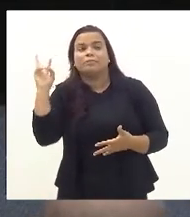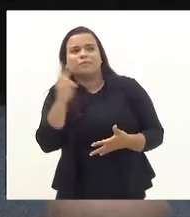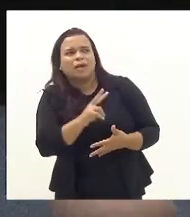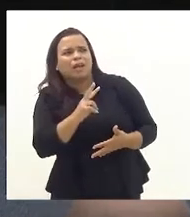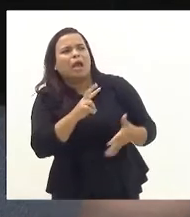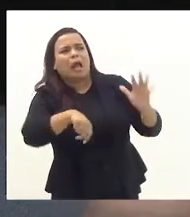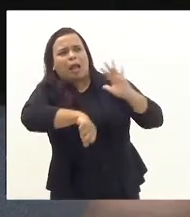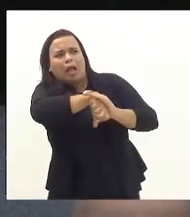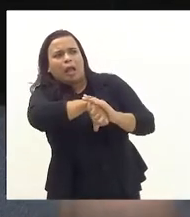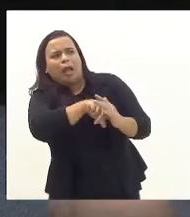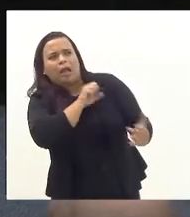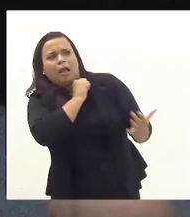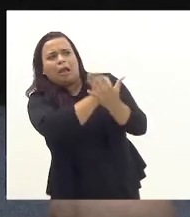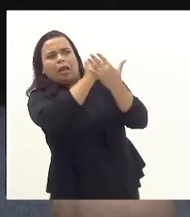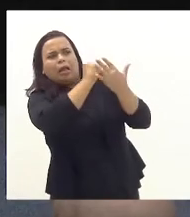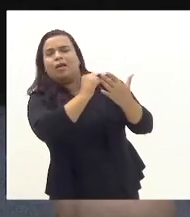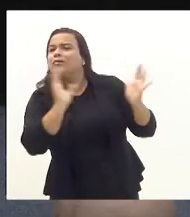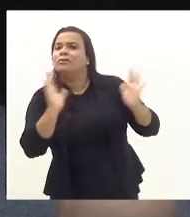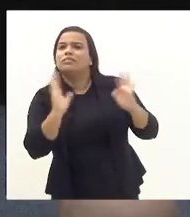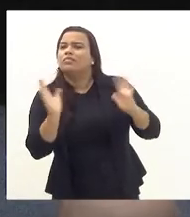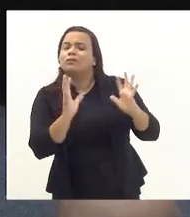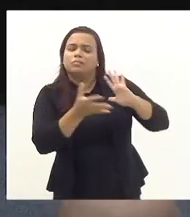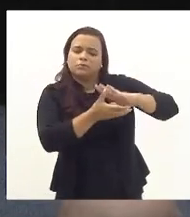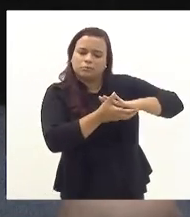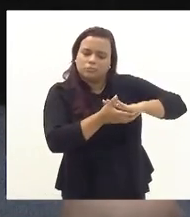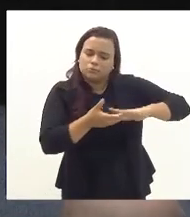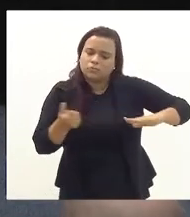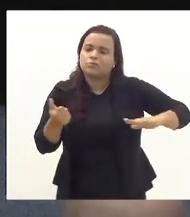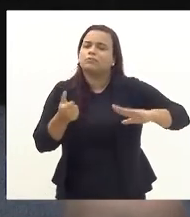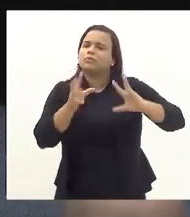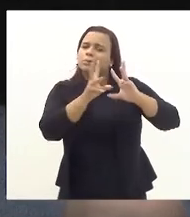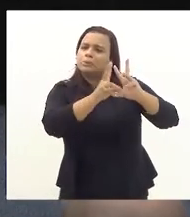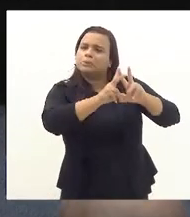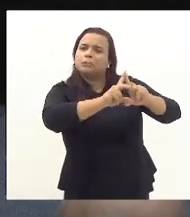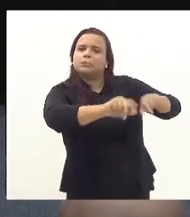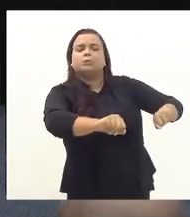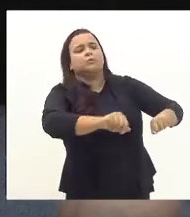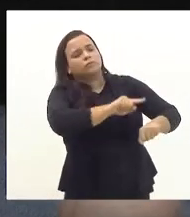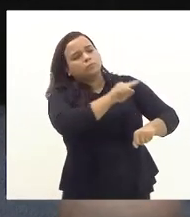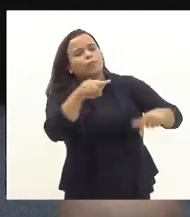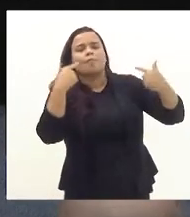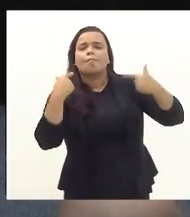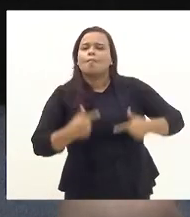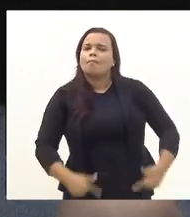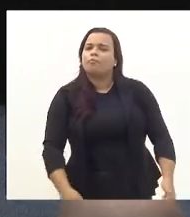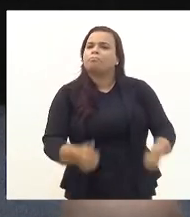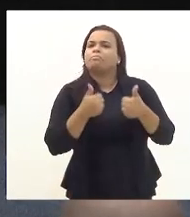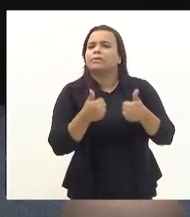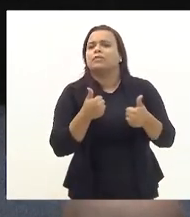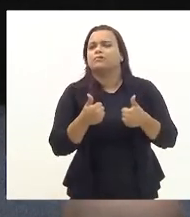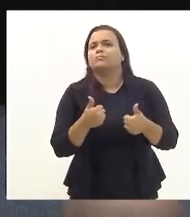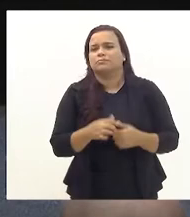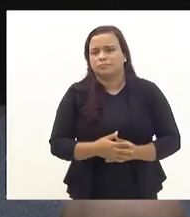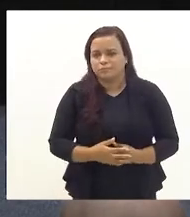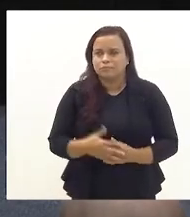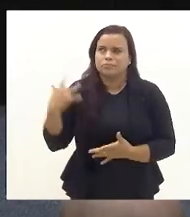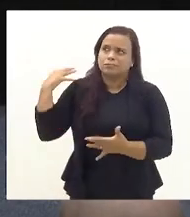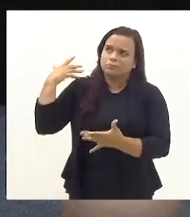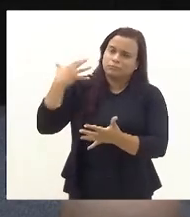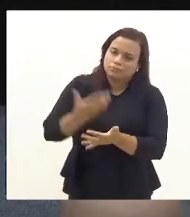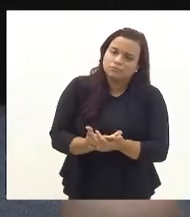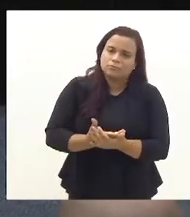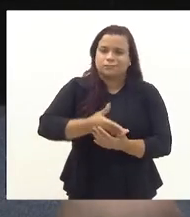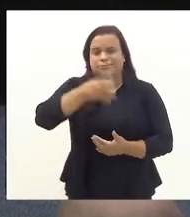lutas, né? Para desconstruir, né? todo esse imbróglio que vem acontecendo